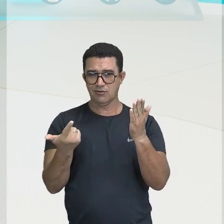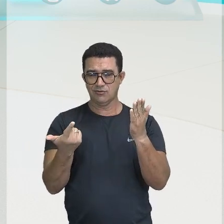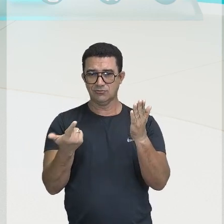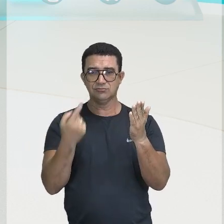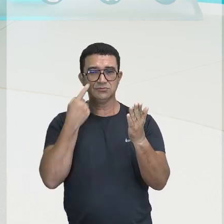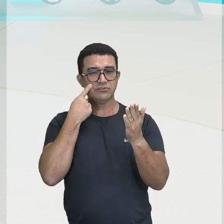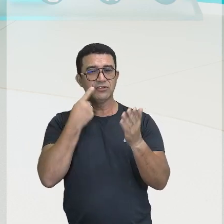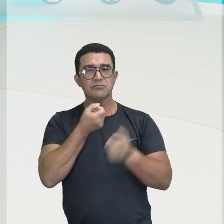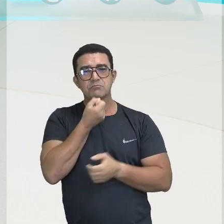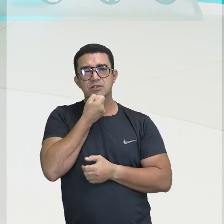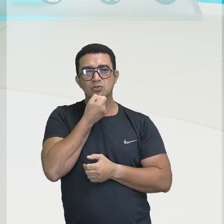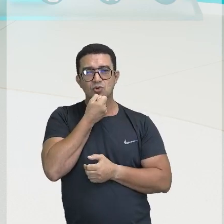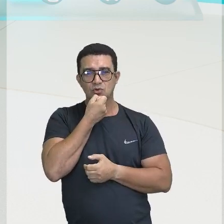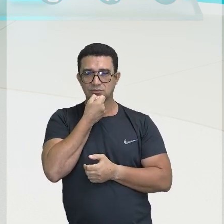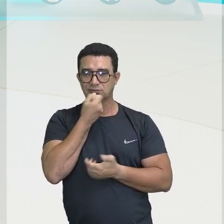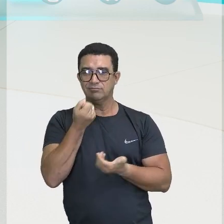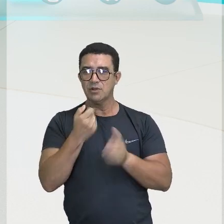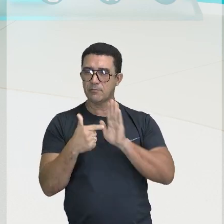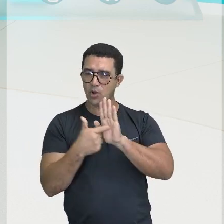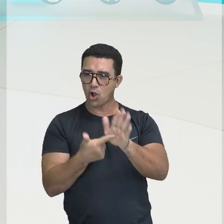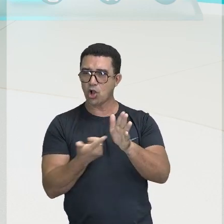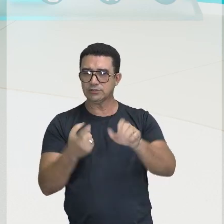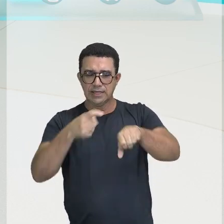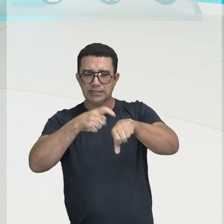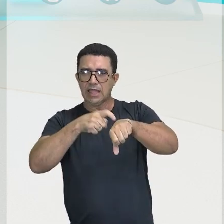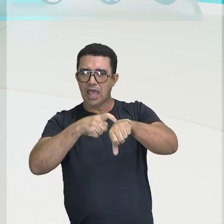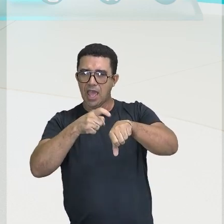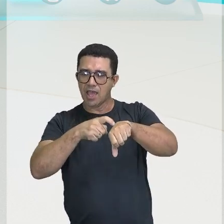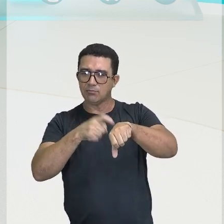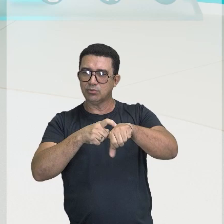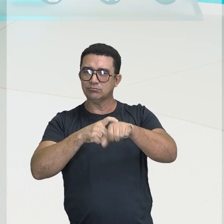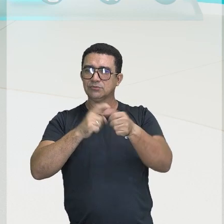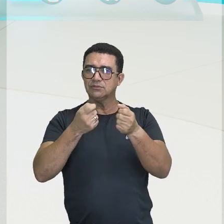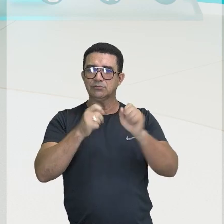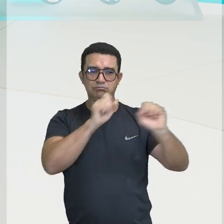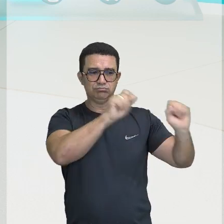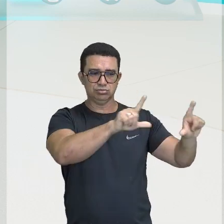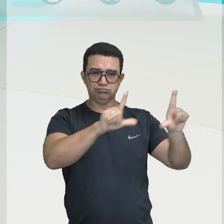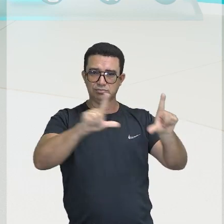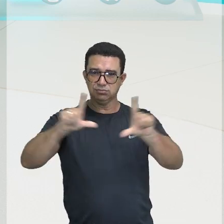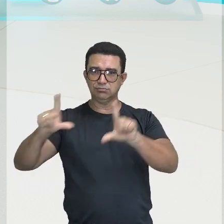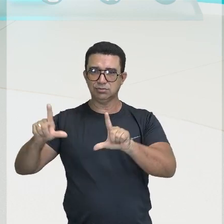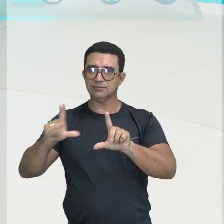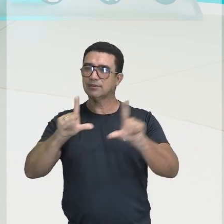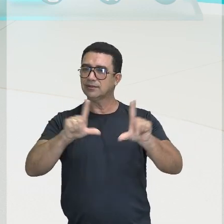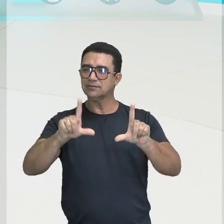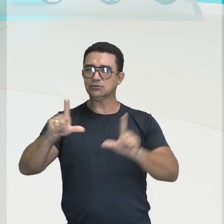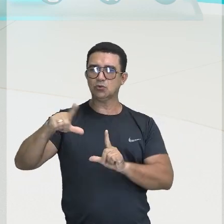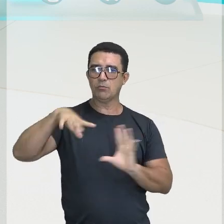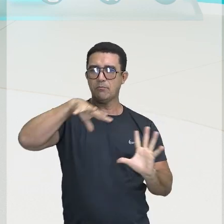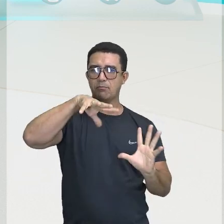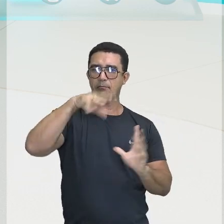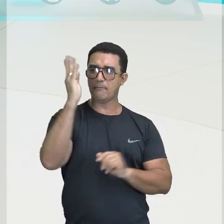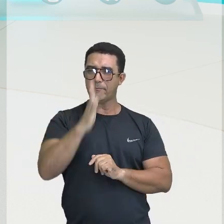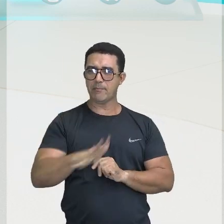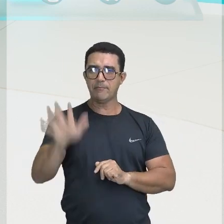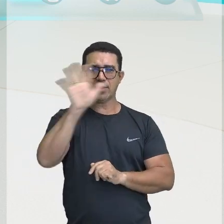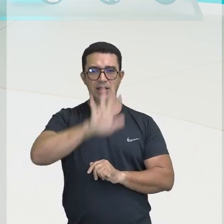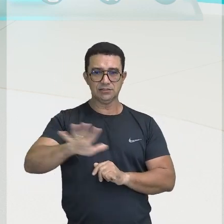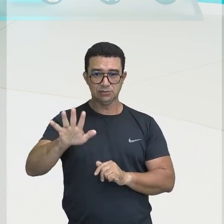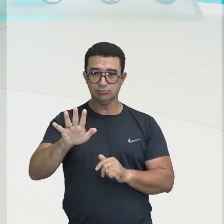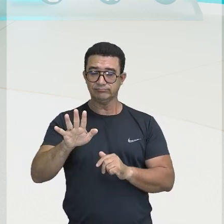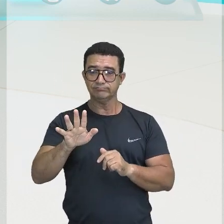a repórter que mostra o tempo diariamente em vários telejornais do Brasil. Então,